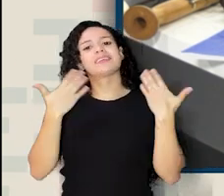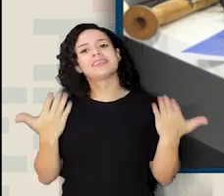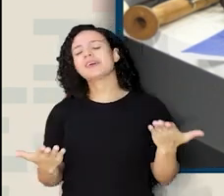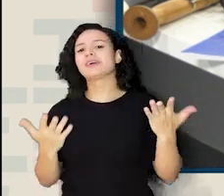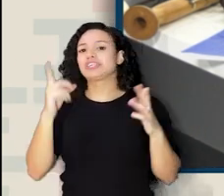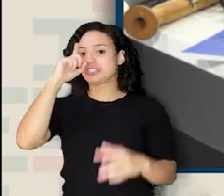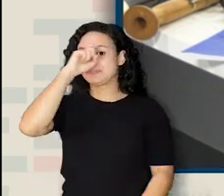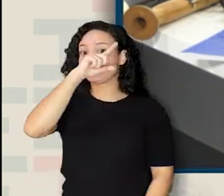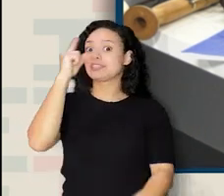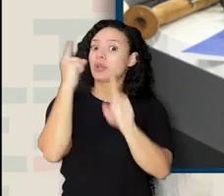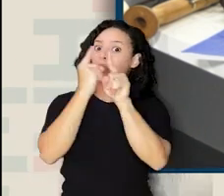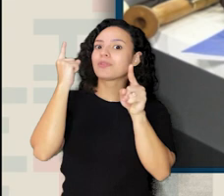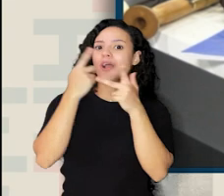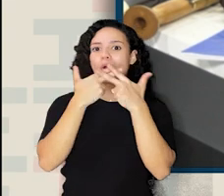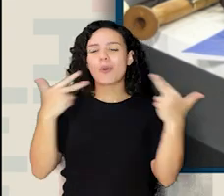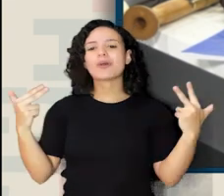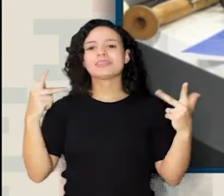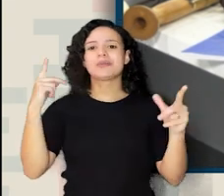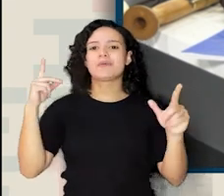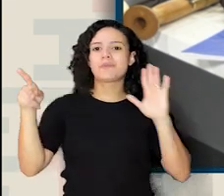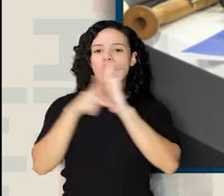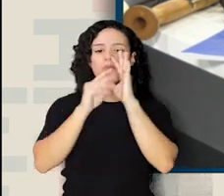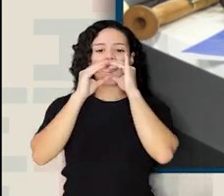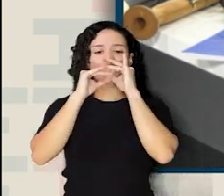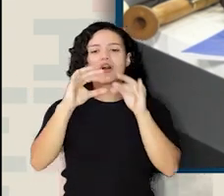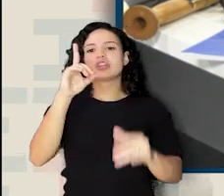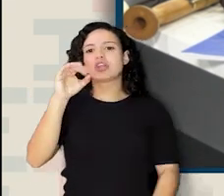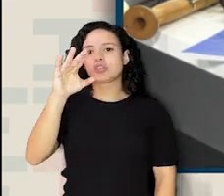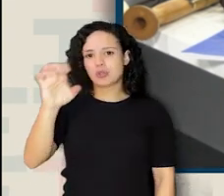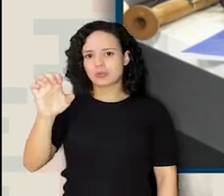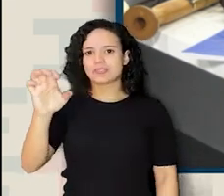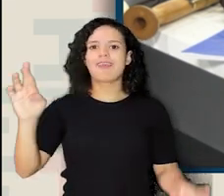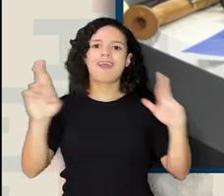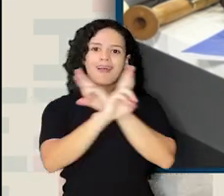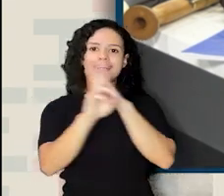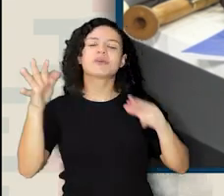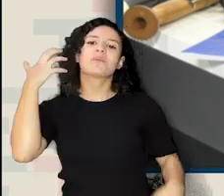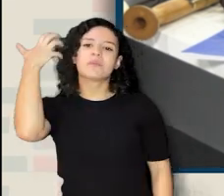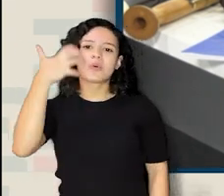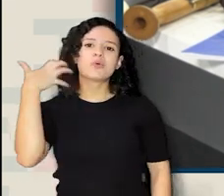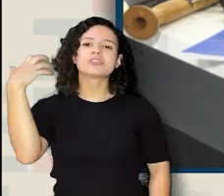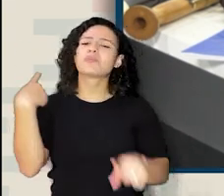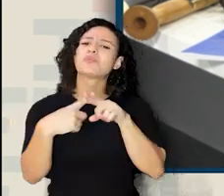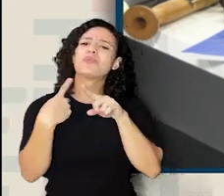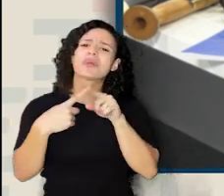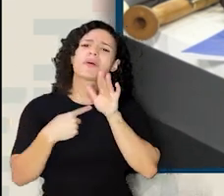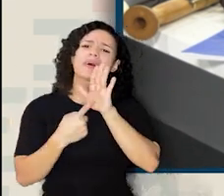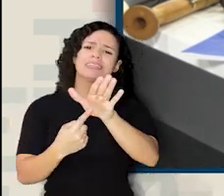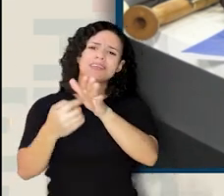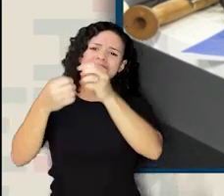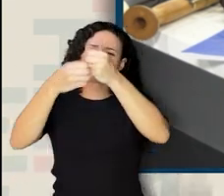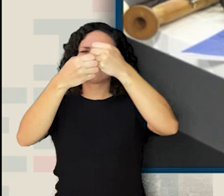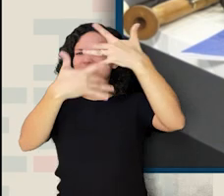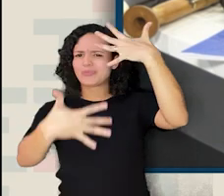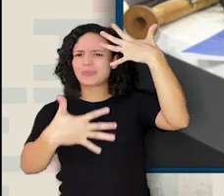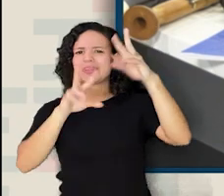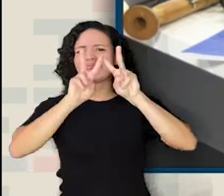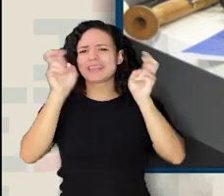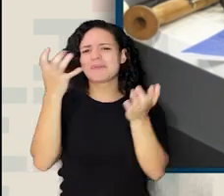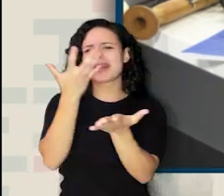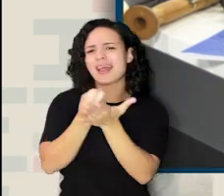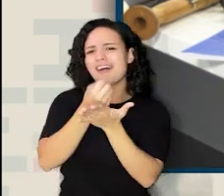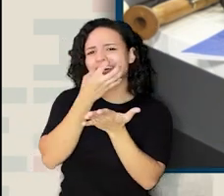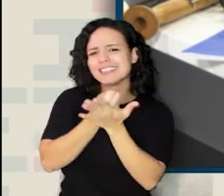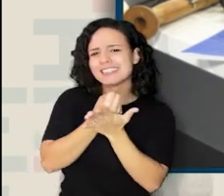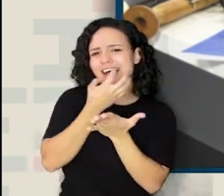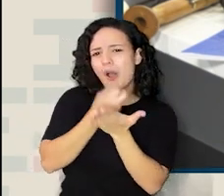ver com música. Então, é bem difícil de encontrar coisas assim para flauta doce com relação à música, porque vai aparecer um monte de coisa